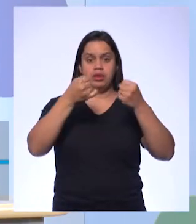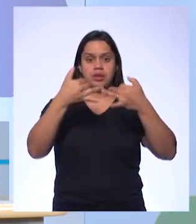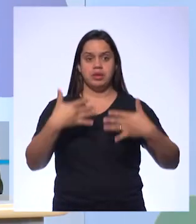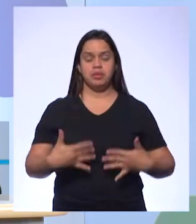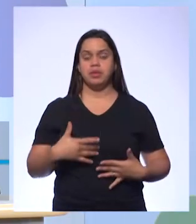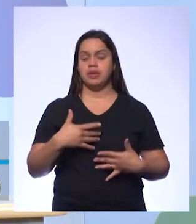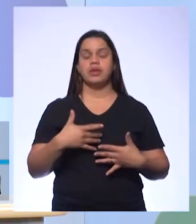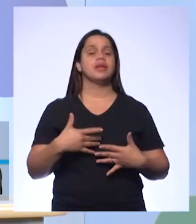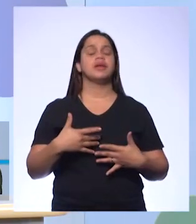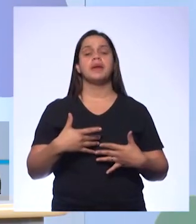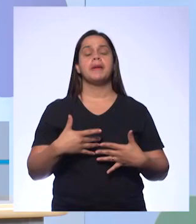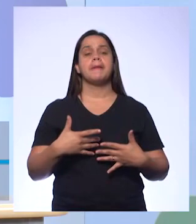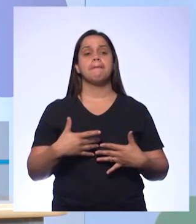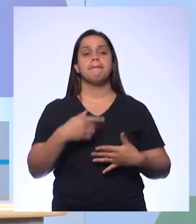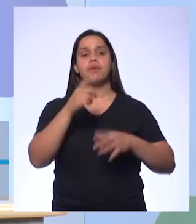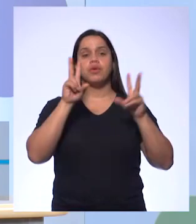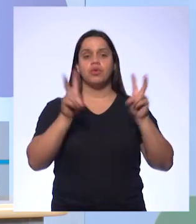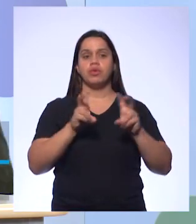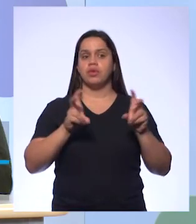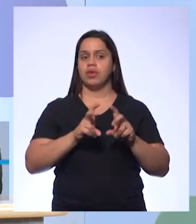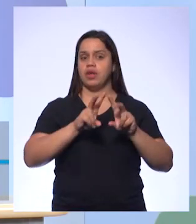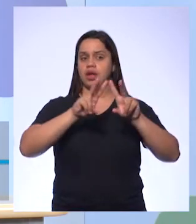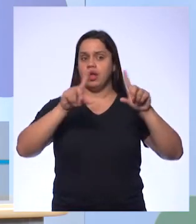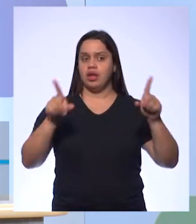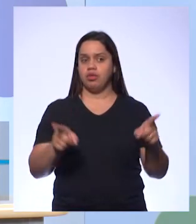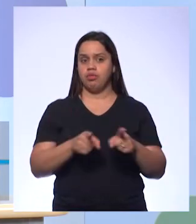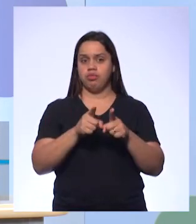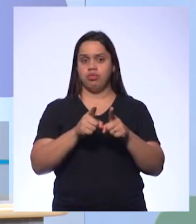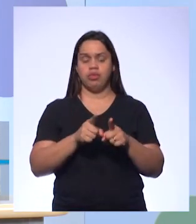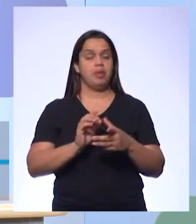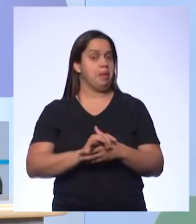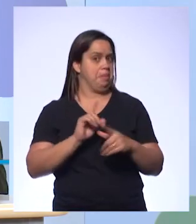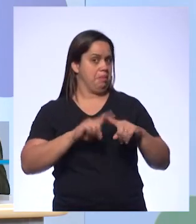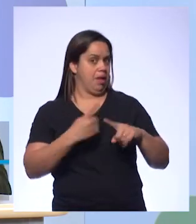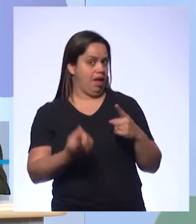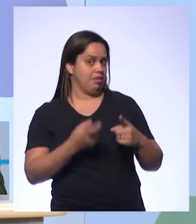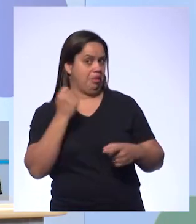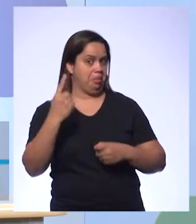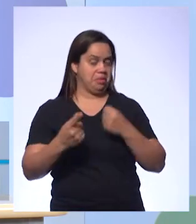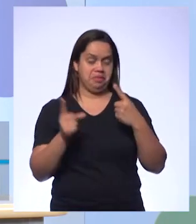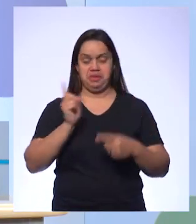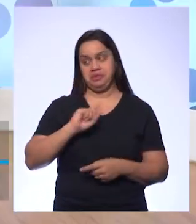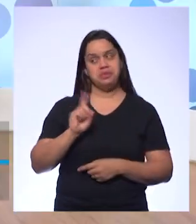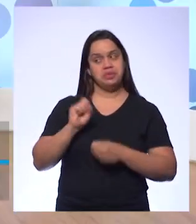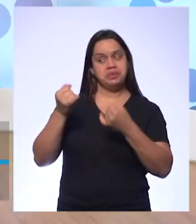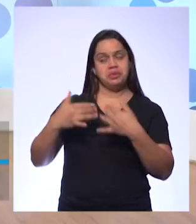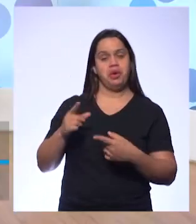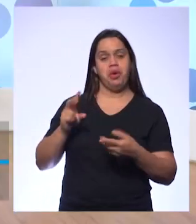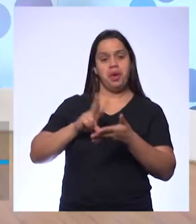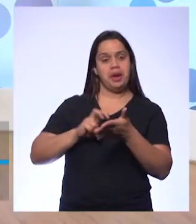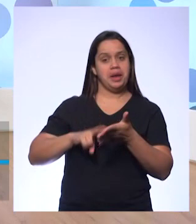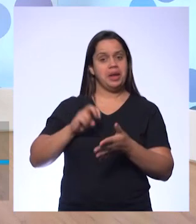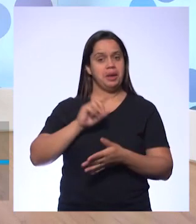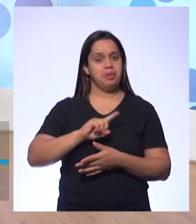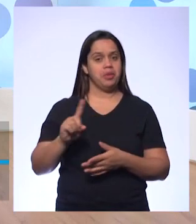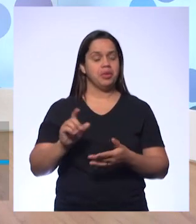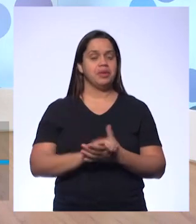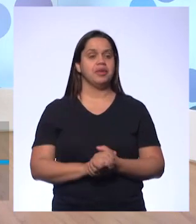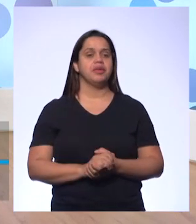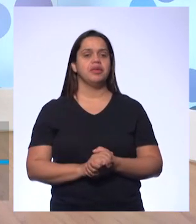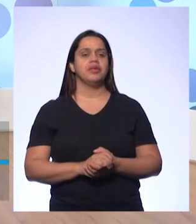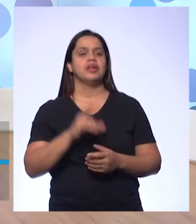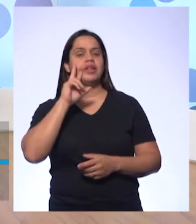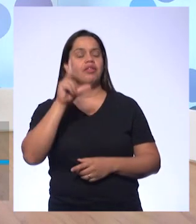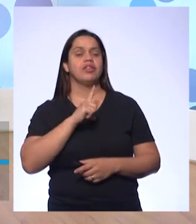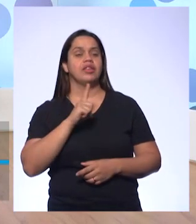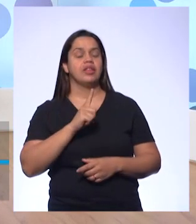assunto em poucas linhas, mas às vezes não se utiliza poucas linhas, não. Sim, tem- você viu esse que eu coloquei? Até É. não era tão pequenininho, né? E tem